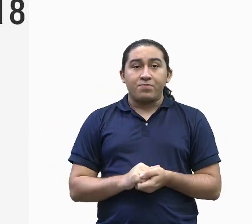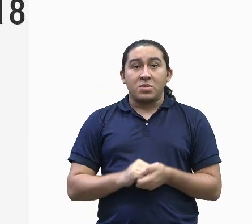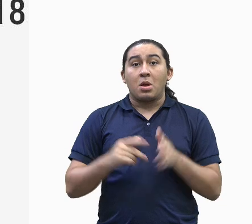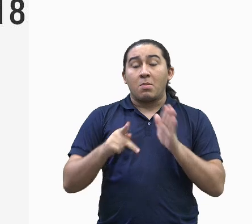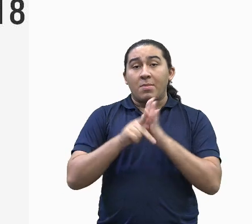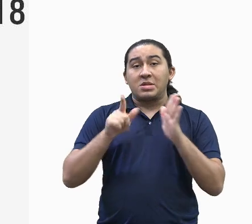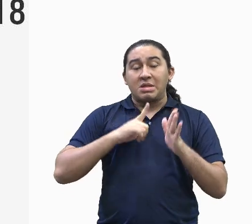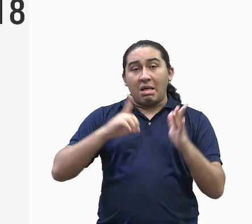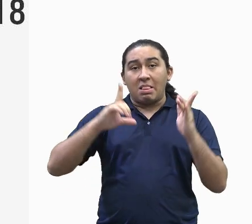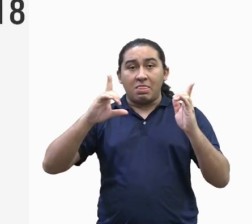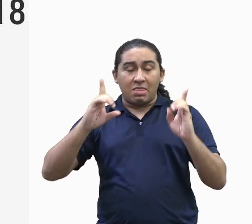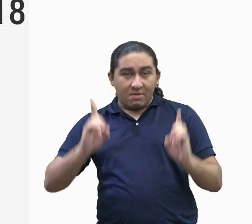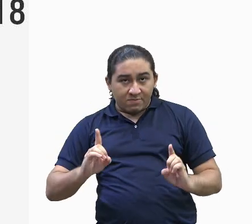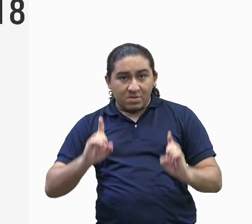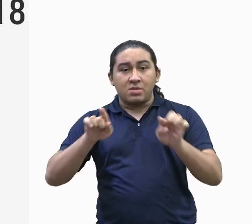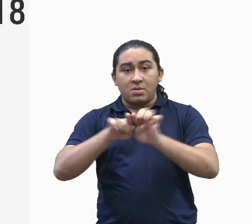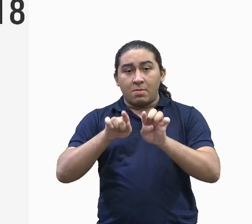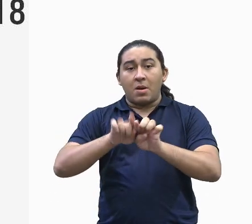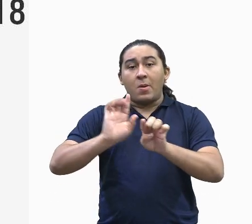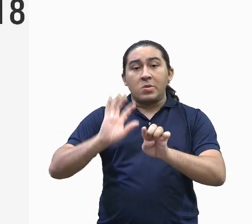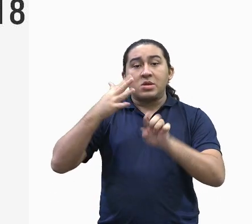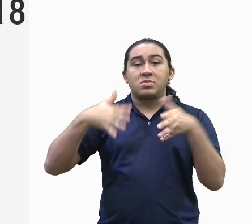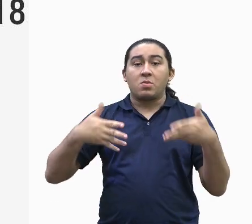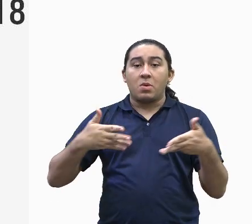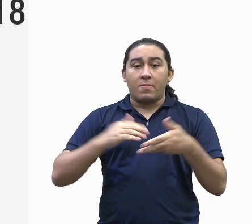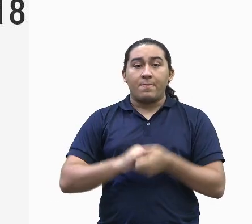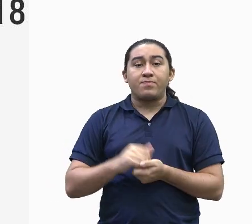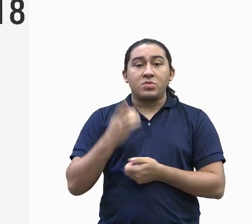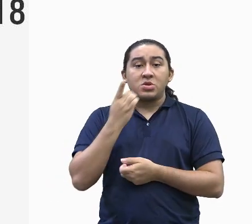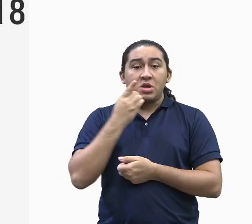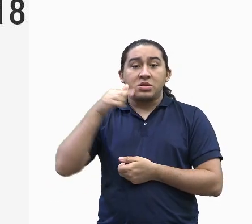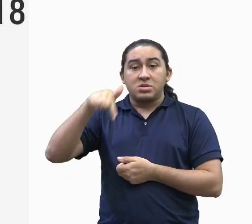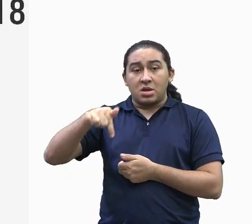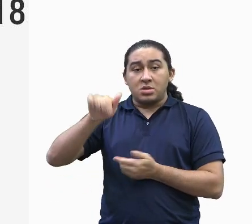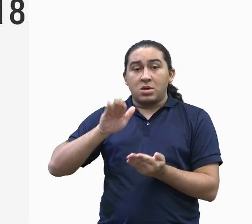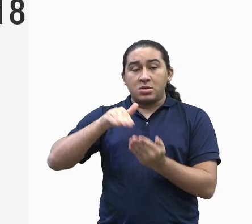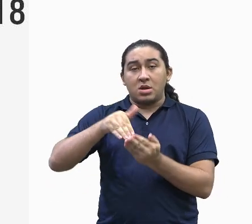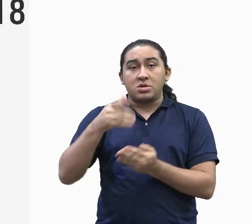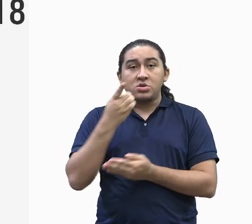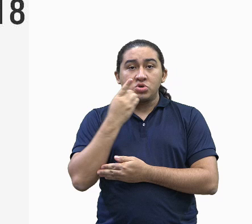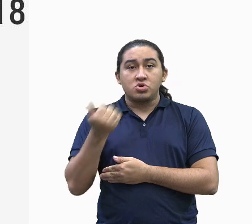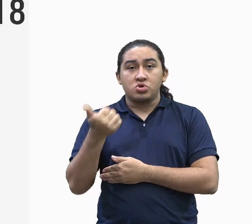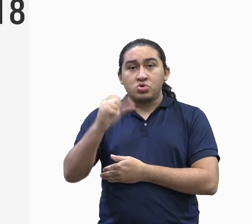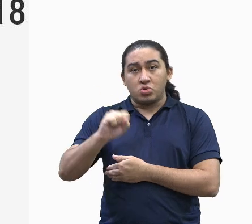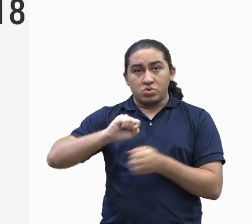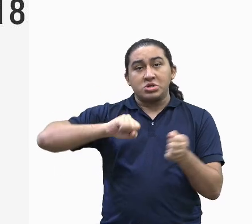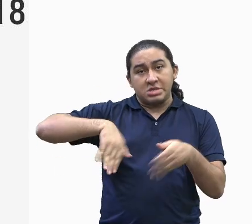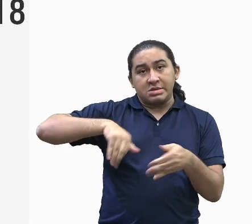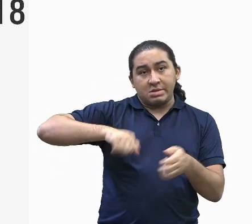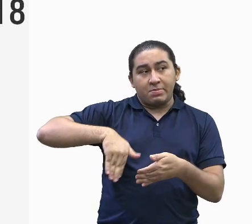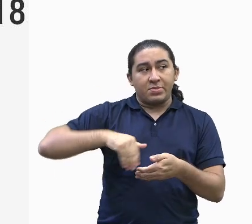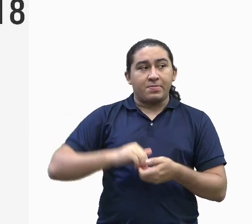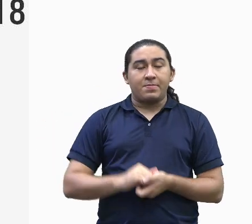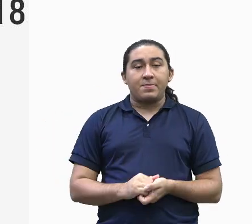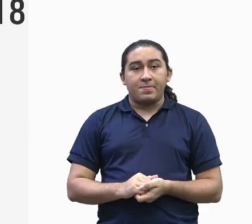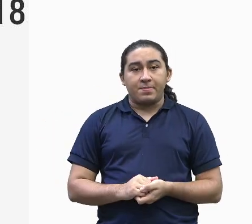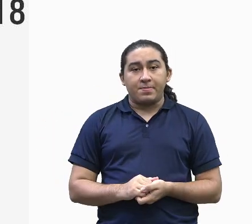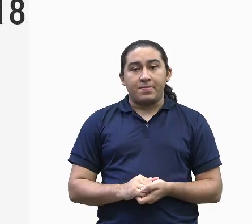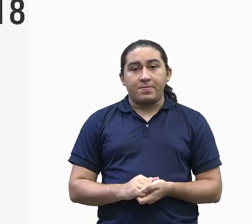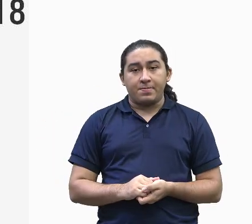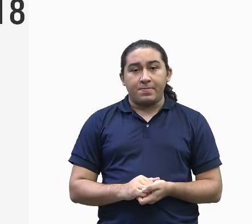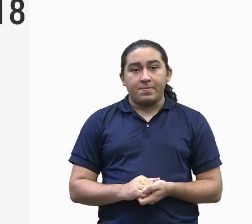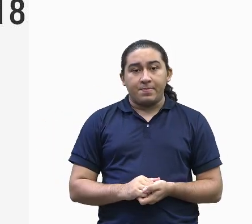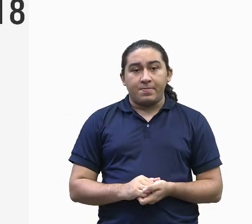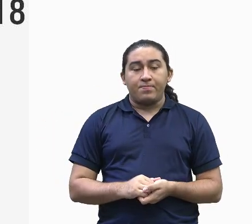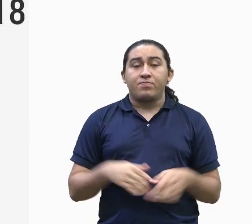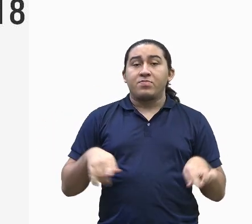necessidades especiais, acontecerão de 7 a 18 de setembro. Ok? Então, olha aí, temos aí